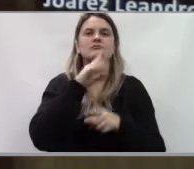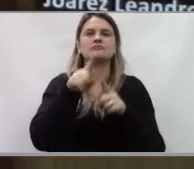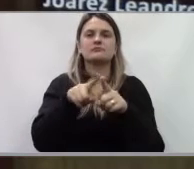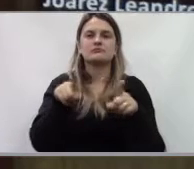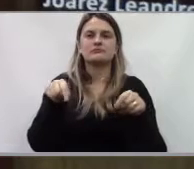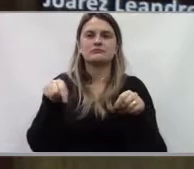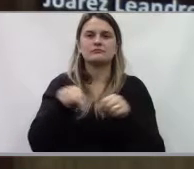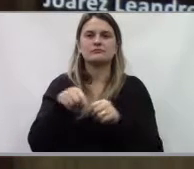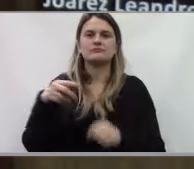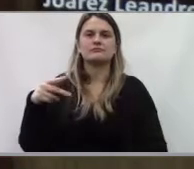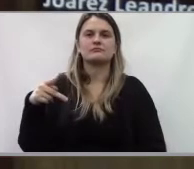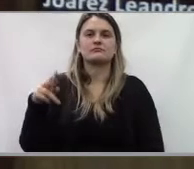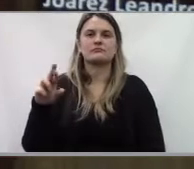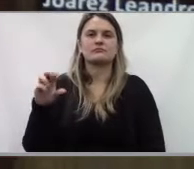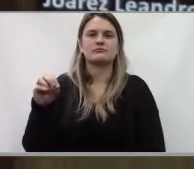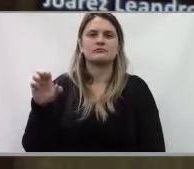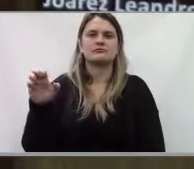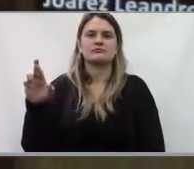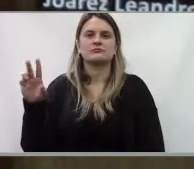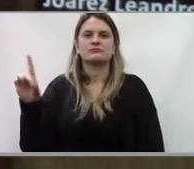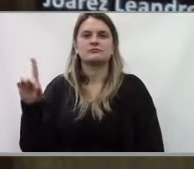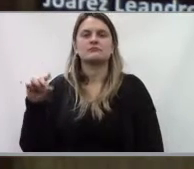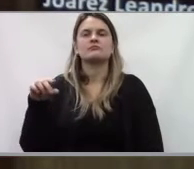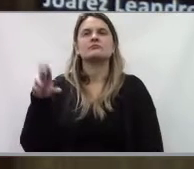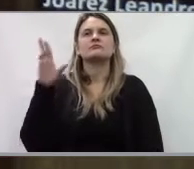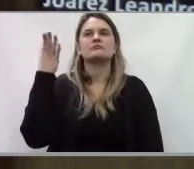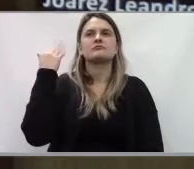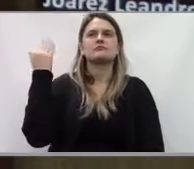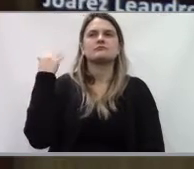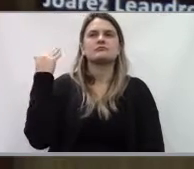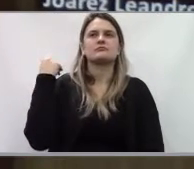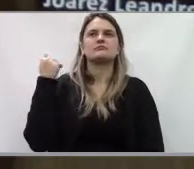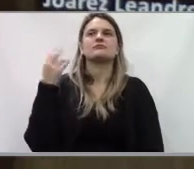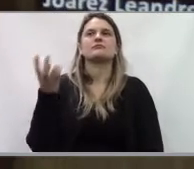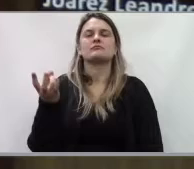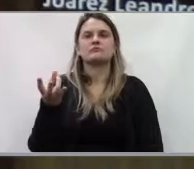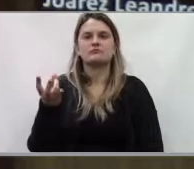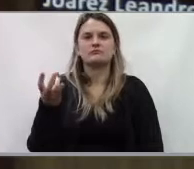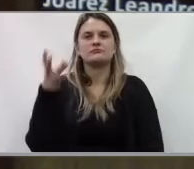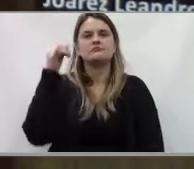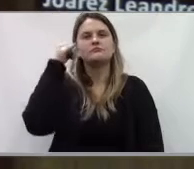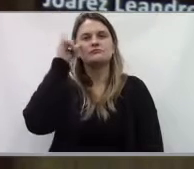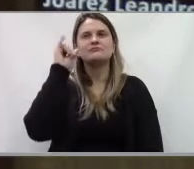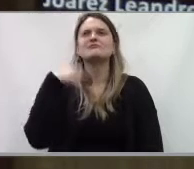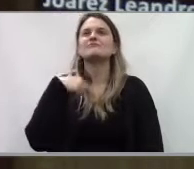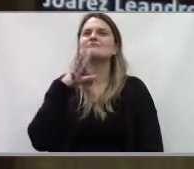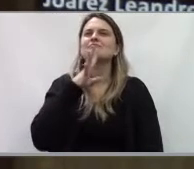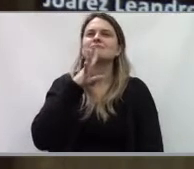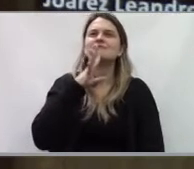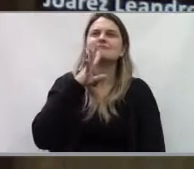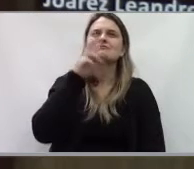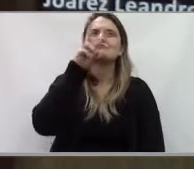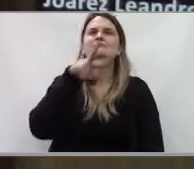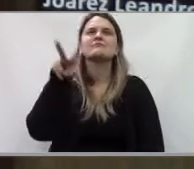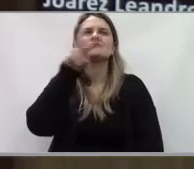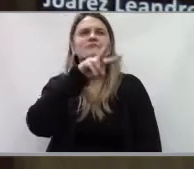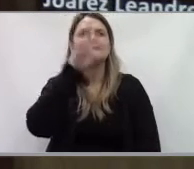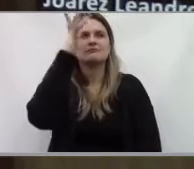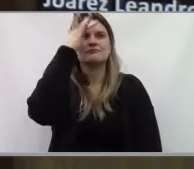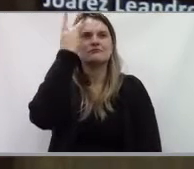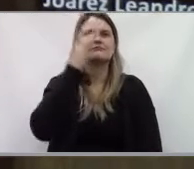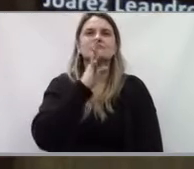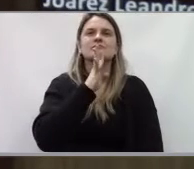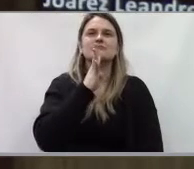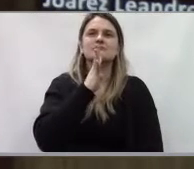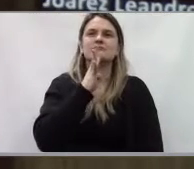nas salas do PROERD, onde nós trabalhávamos lá o Programa de Prevenção às Drogas. Eu já consegui visualizar aqui algumas